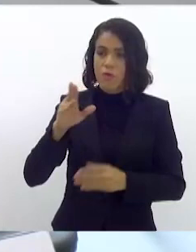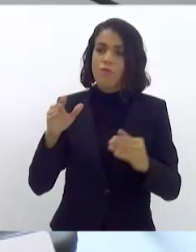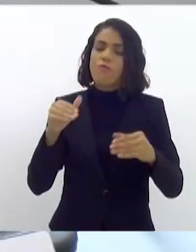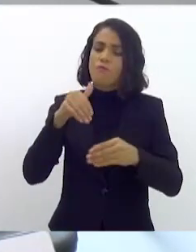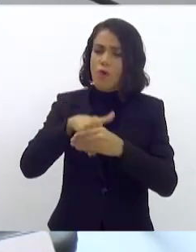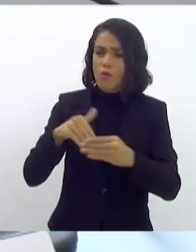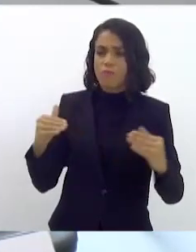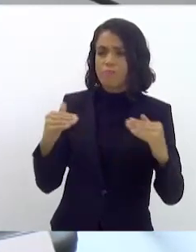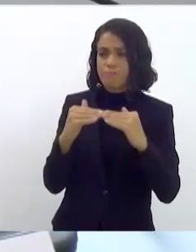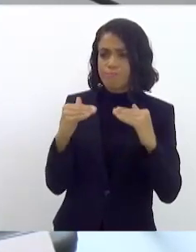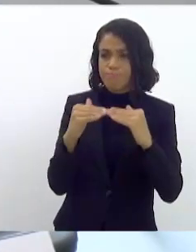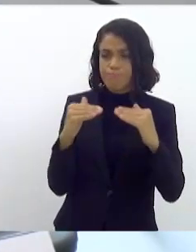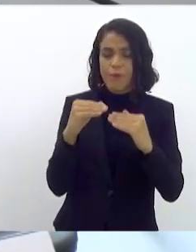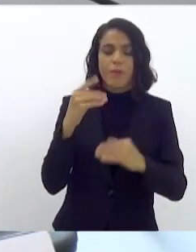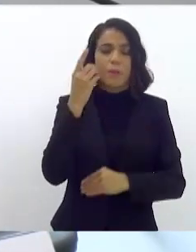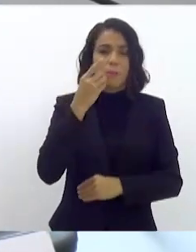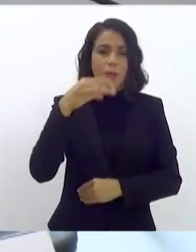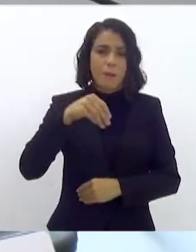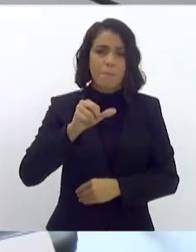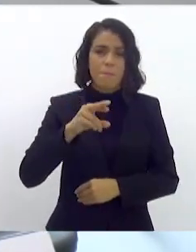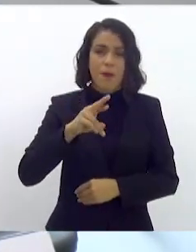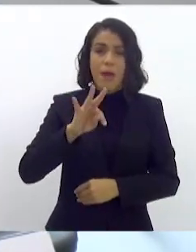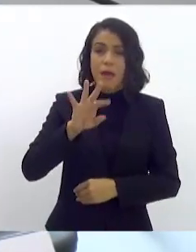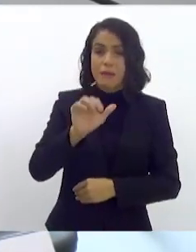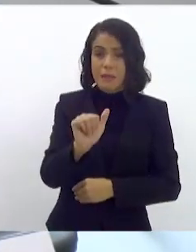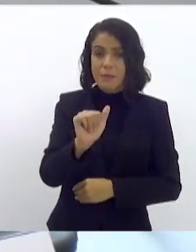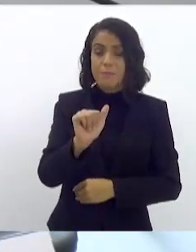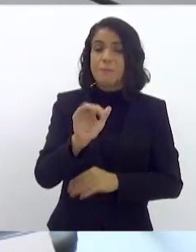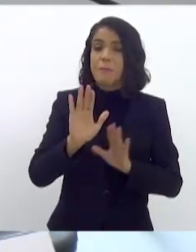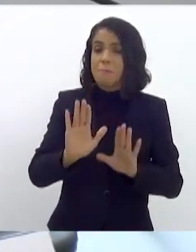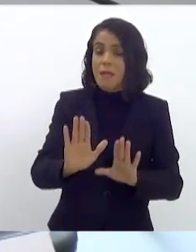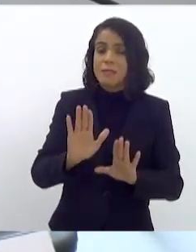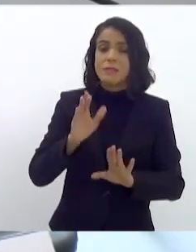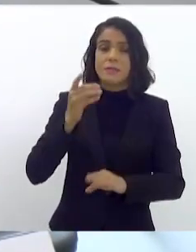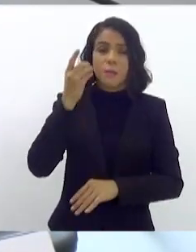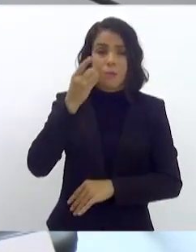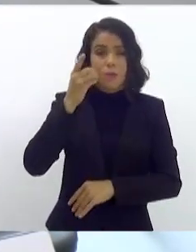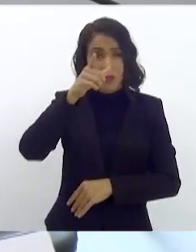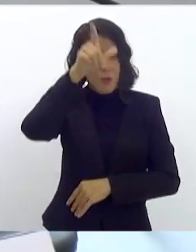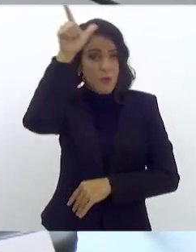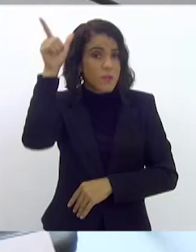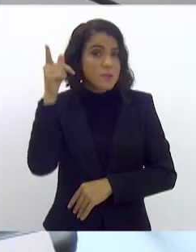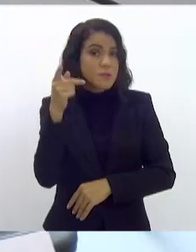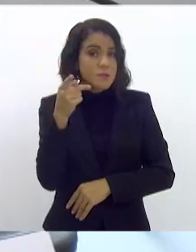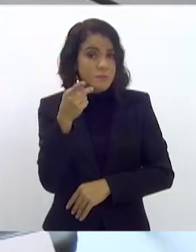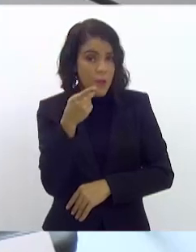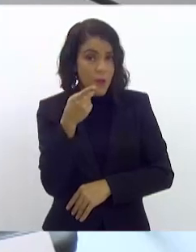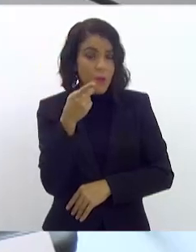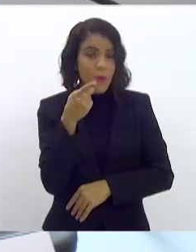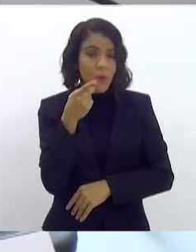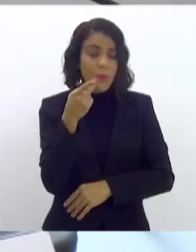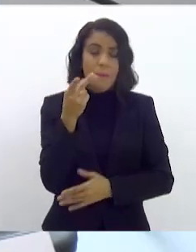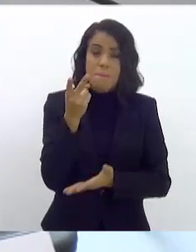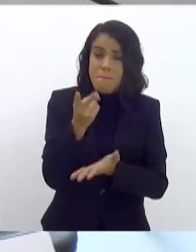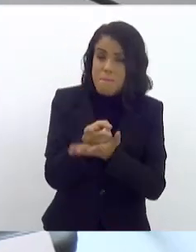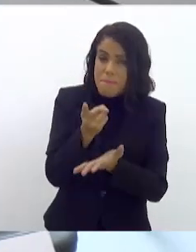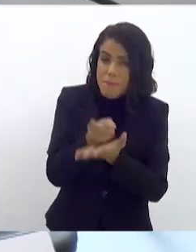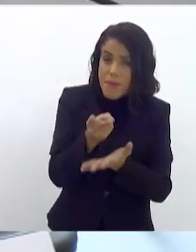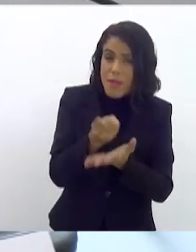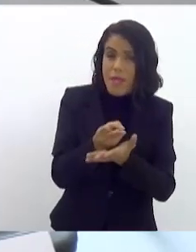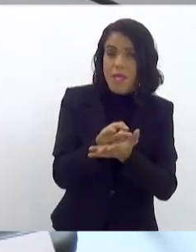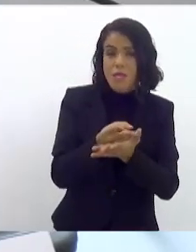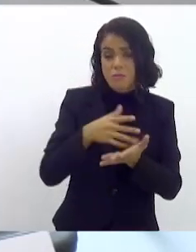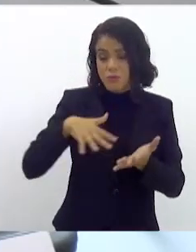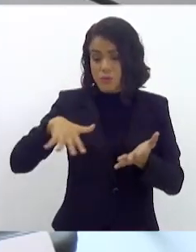favorável, deputada Marta Rocha. Lembrando, deputado Luiz Paulo, que nesse mesmo